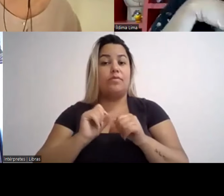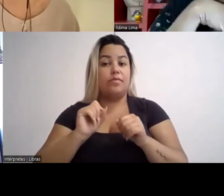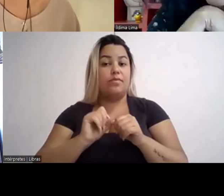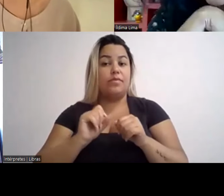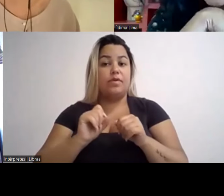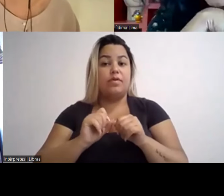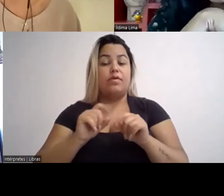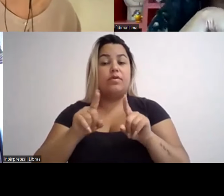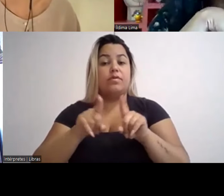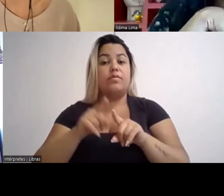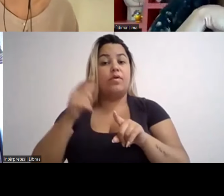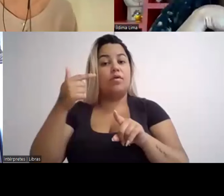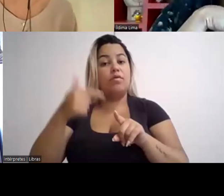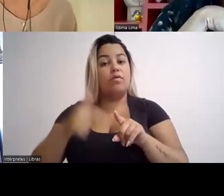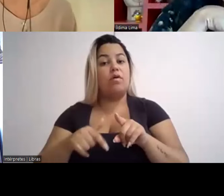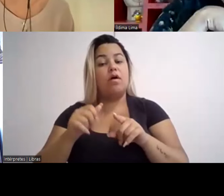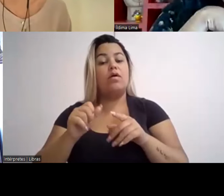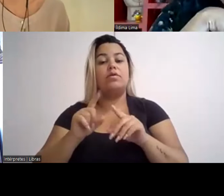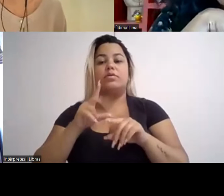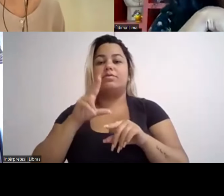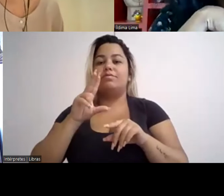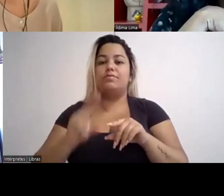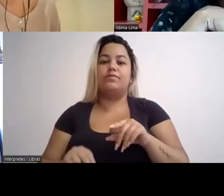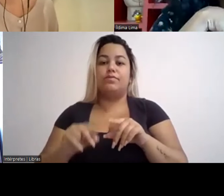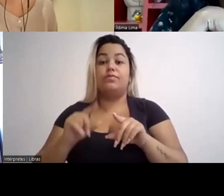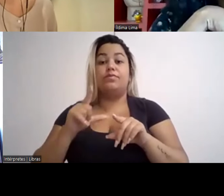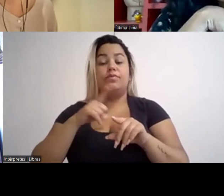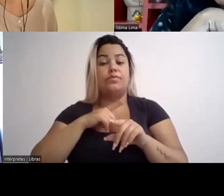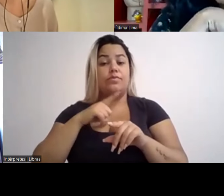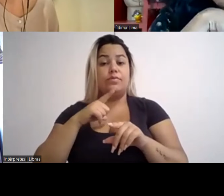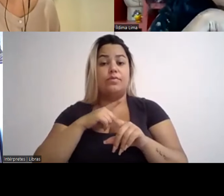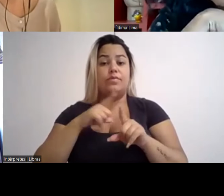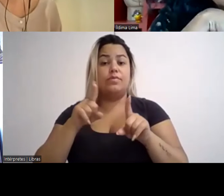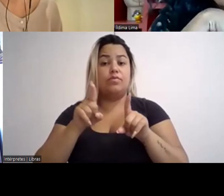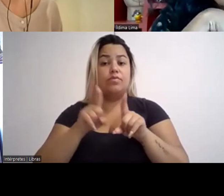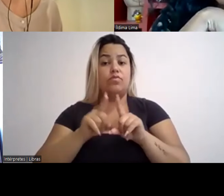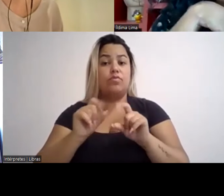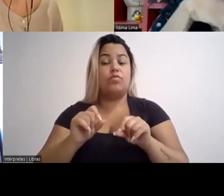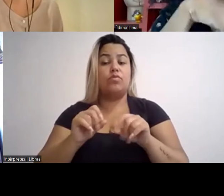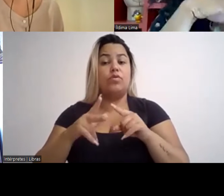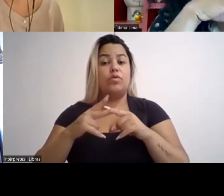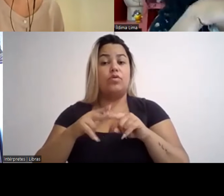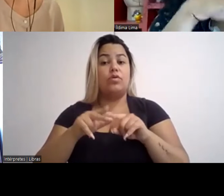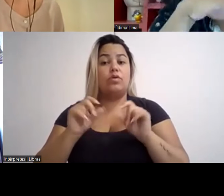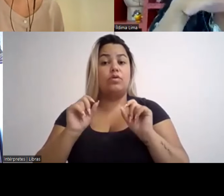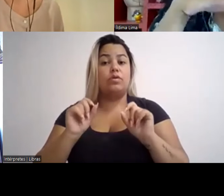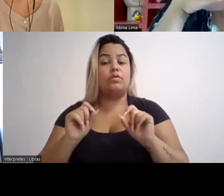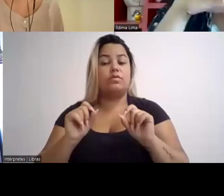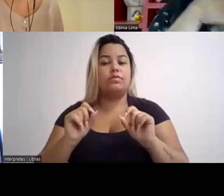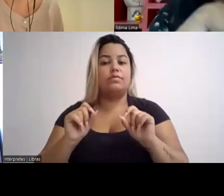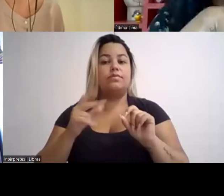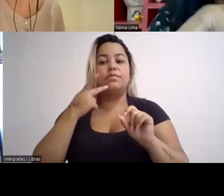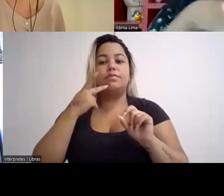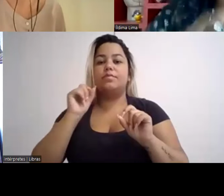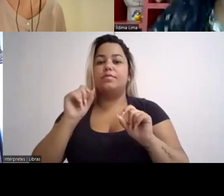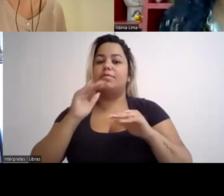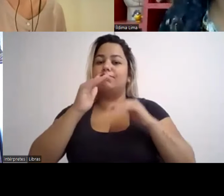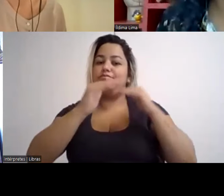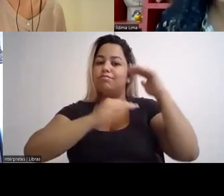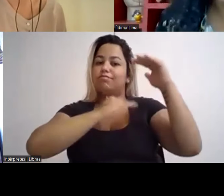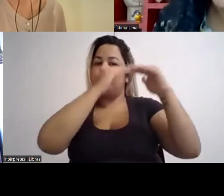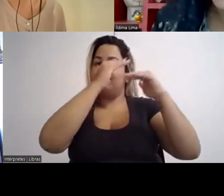paralelo a outra atividade, e não está ainda totalmente instrumentalizado para desenvolver aquilo de